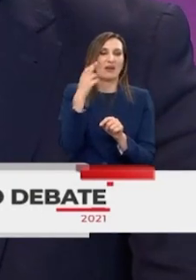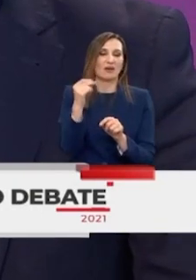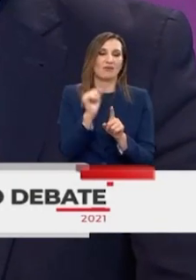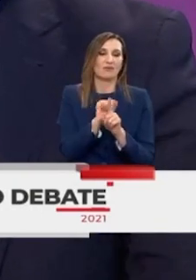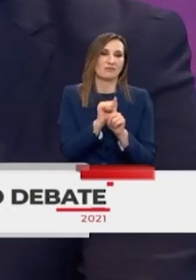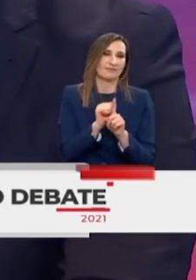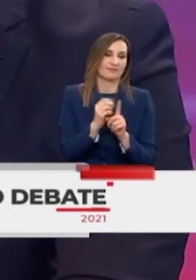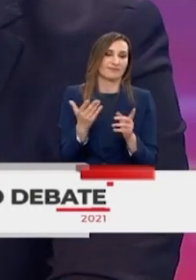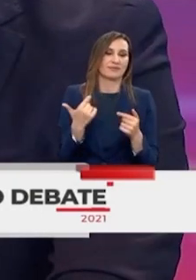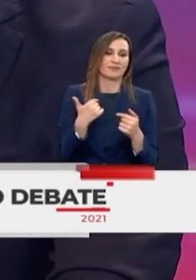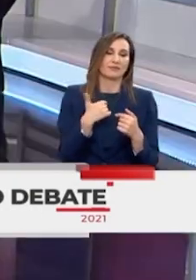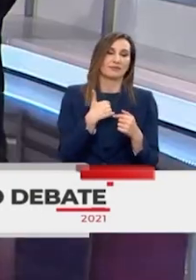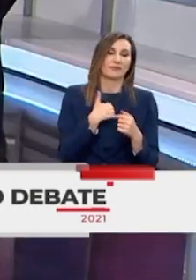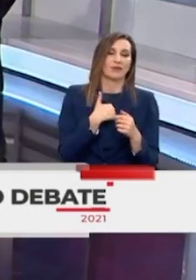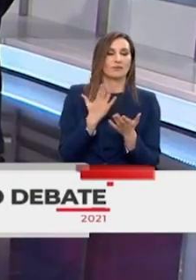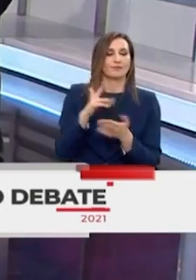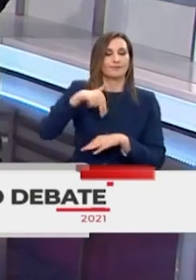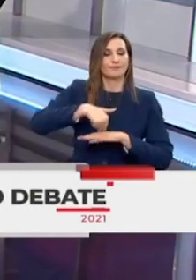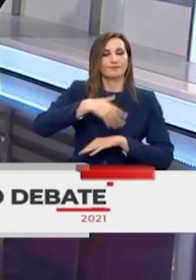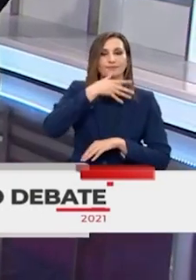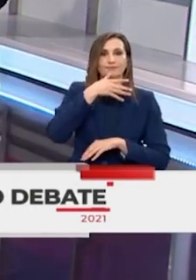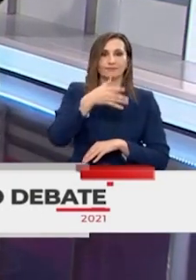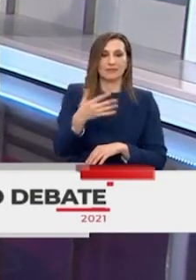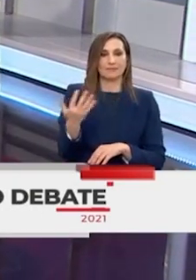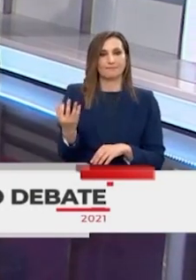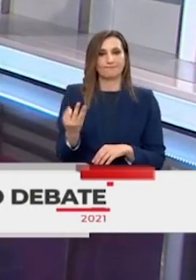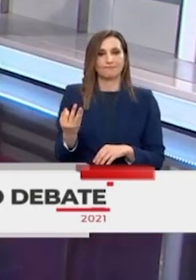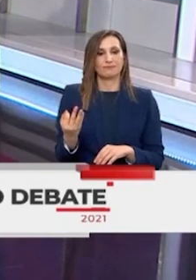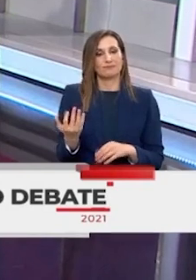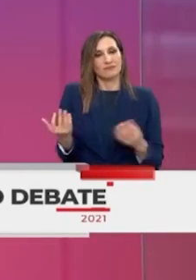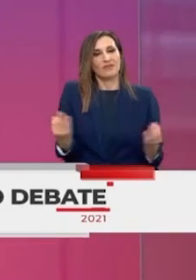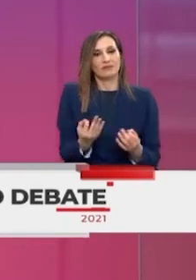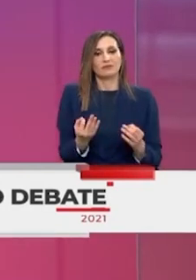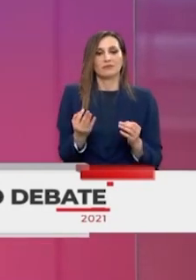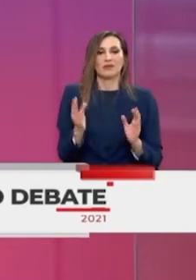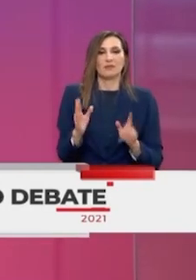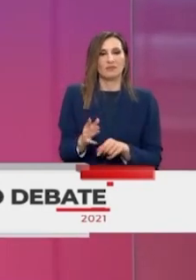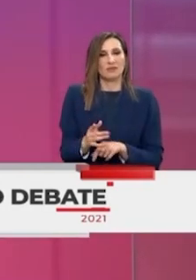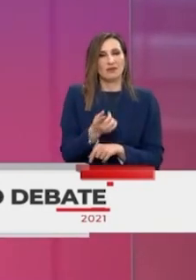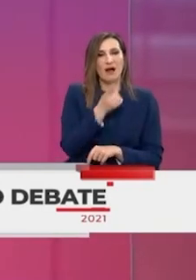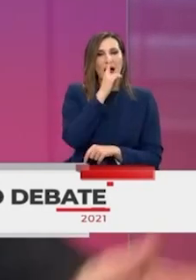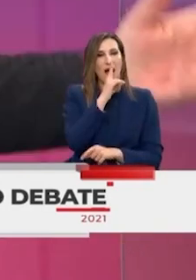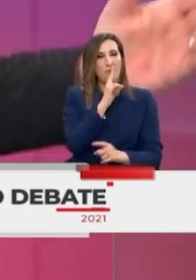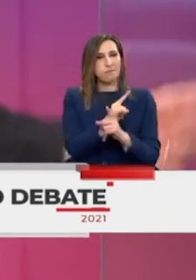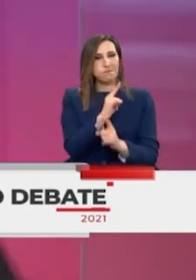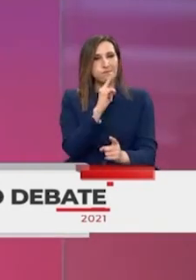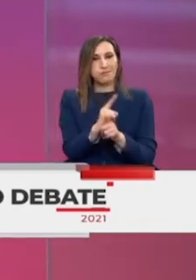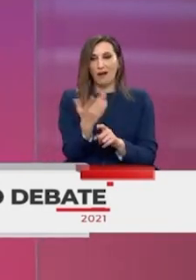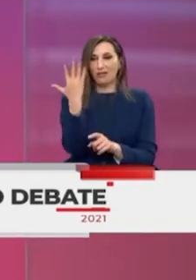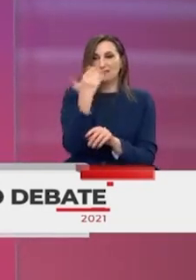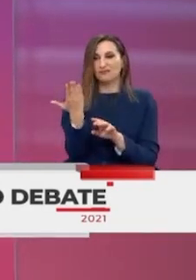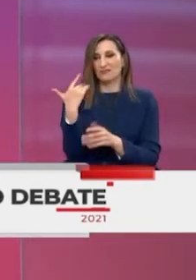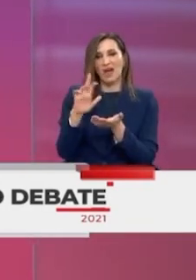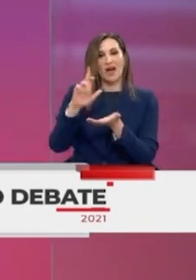falar. Eu venho só aqui dizer-lhe que é de facto preciso ter tupete. Um sujeito que ainda há dias, a revista